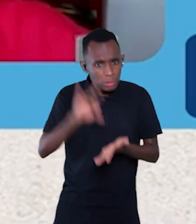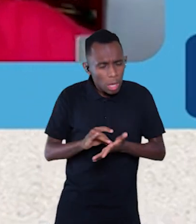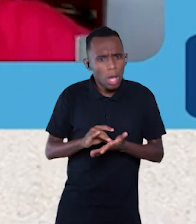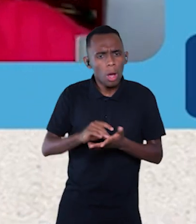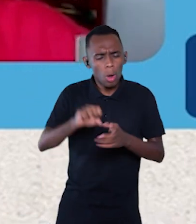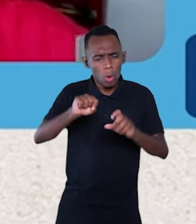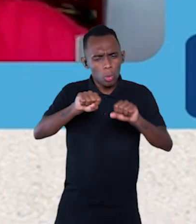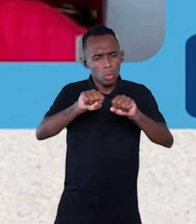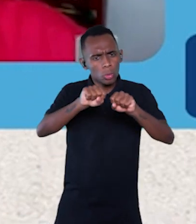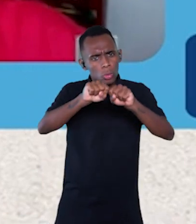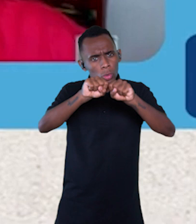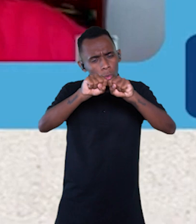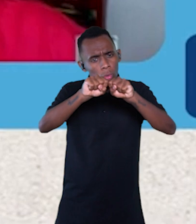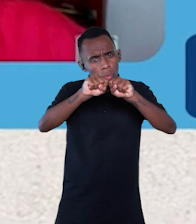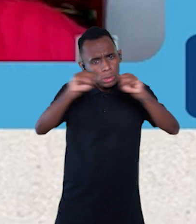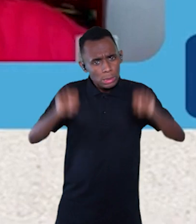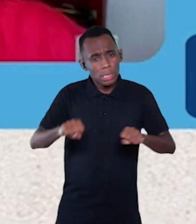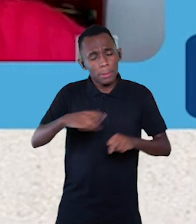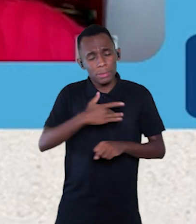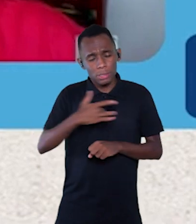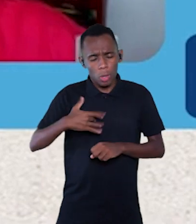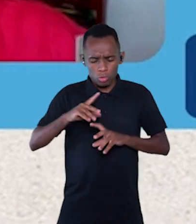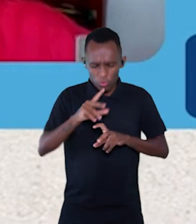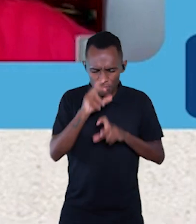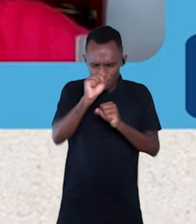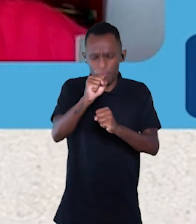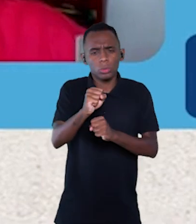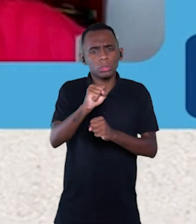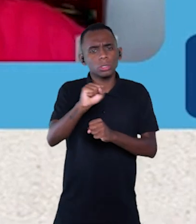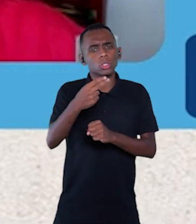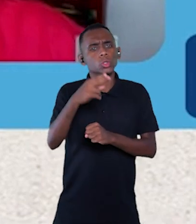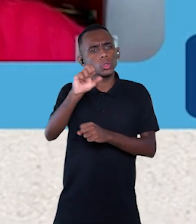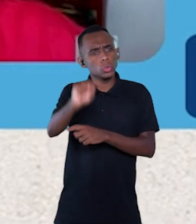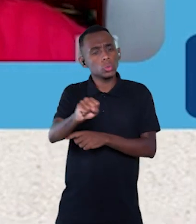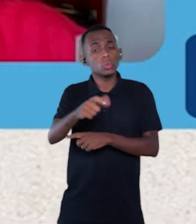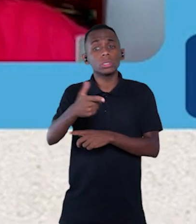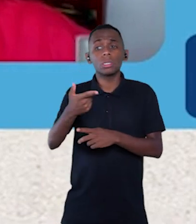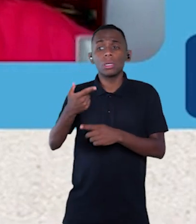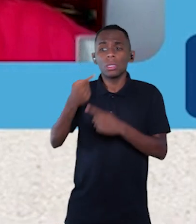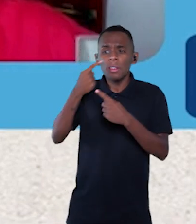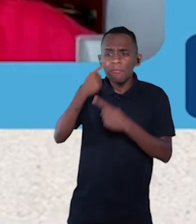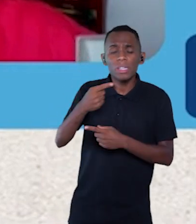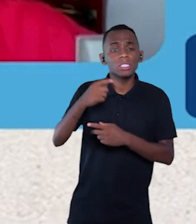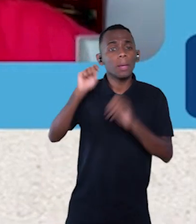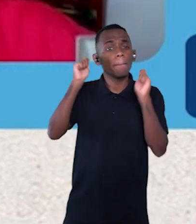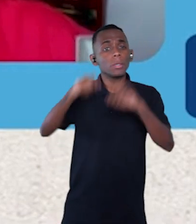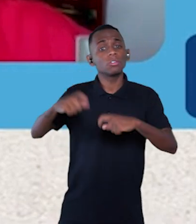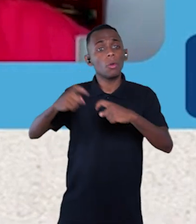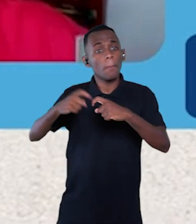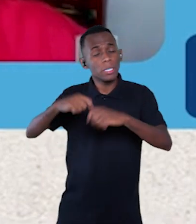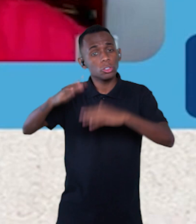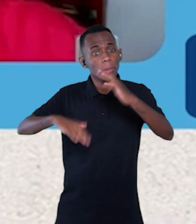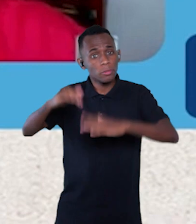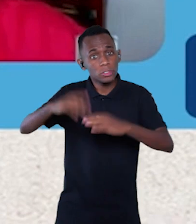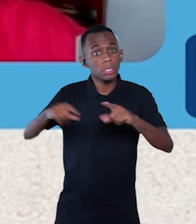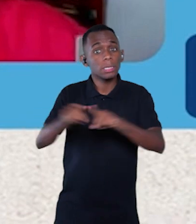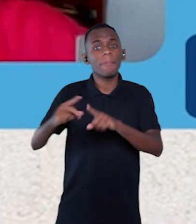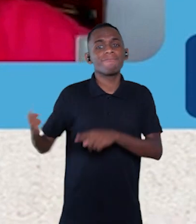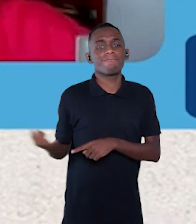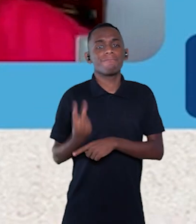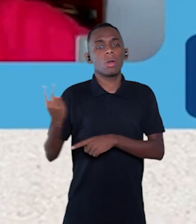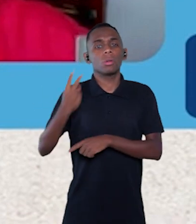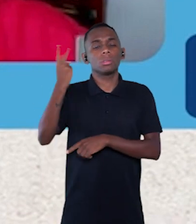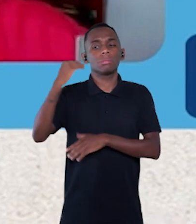precisa, assim, de um SUS fortalecido e que, inclusive, veja médicos como mais uma peça dessa engrenagem, mas que